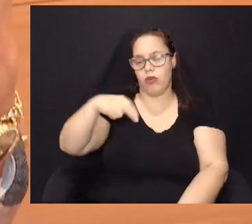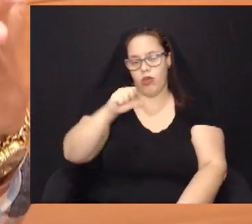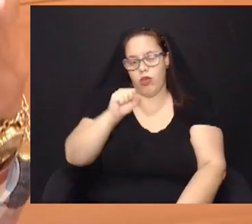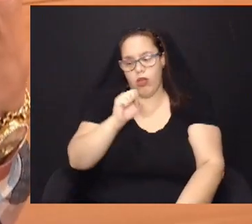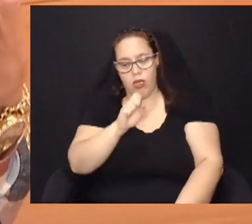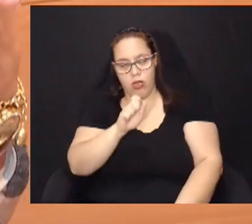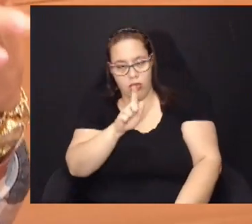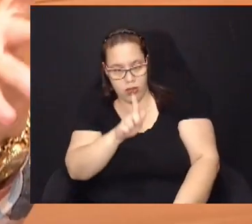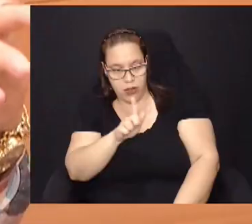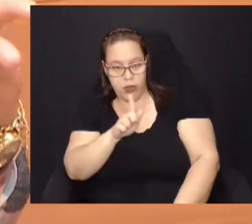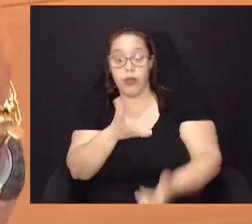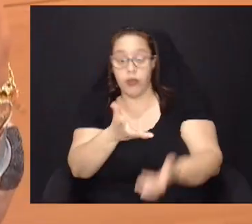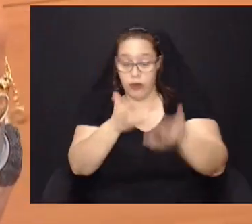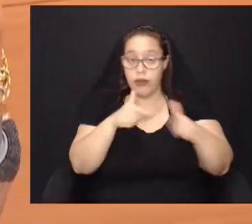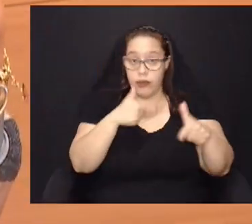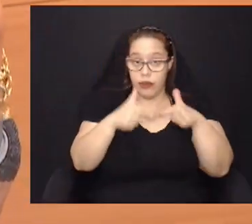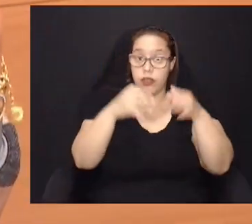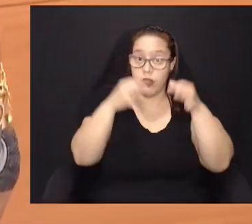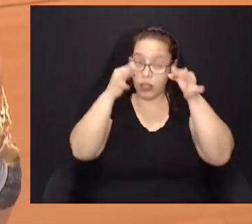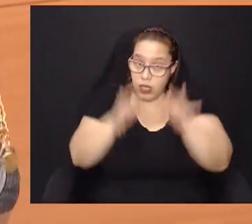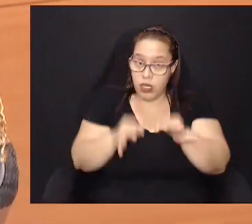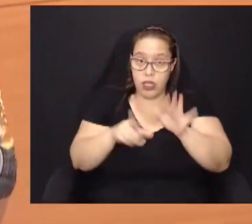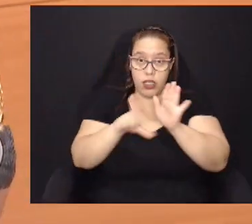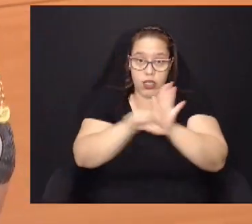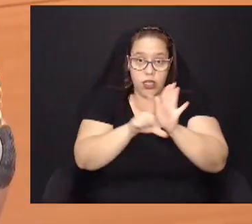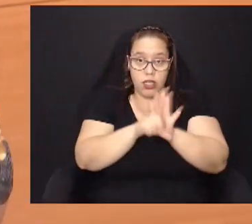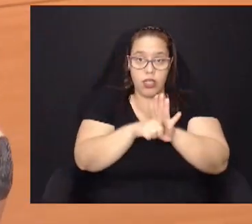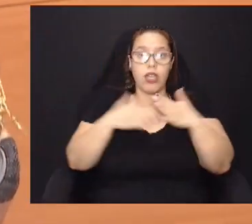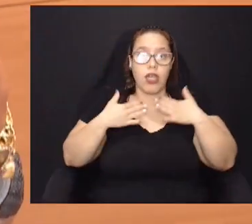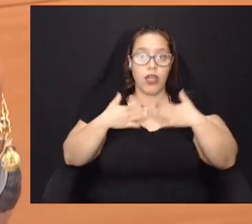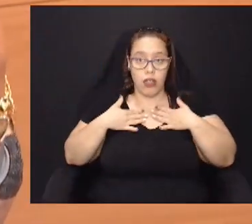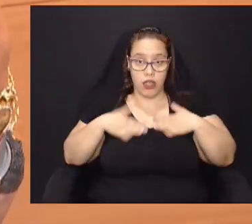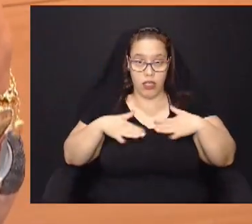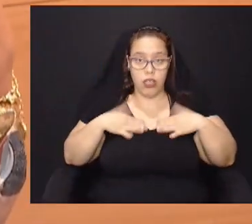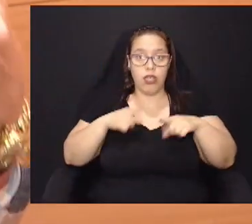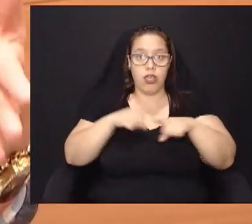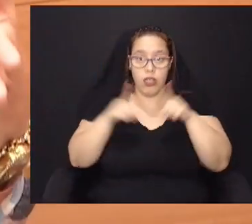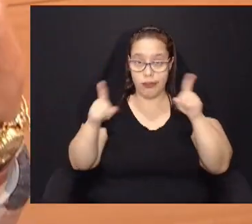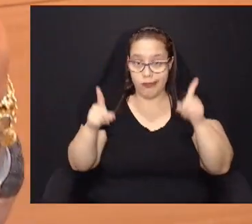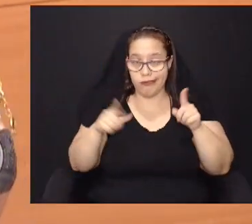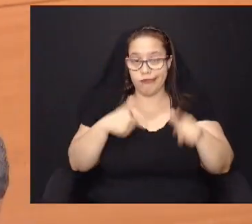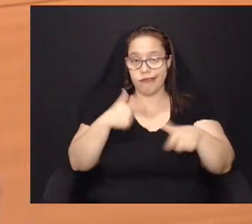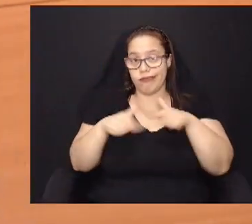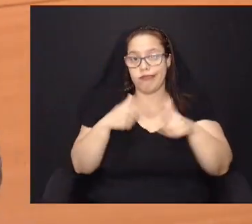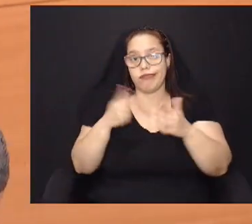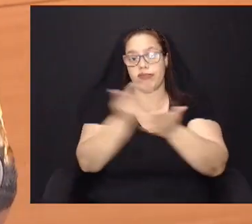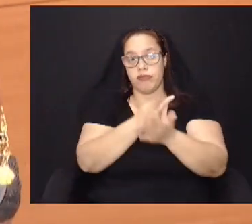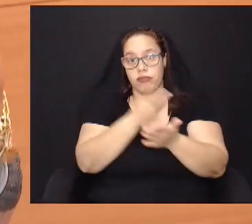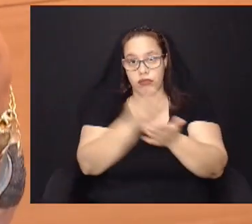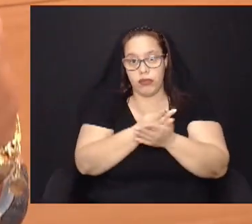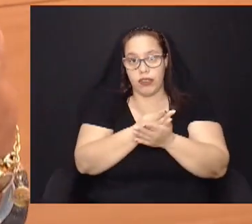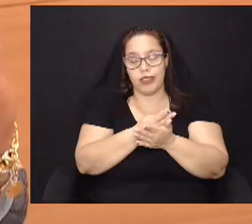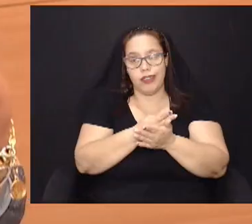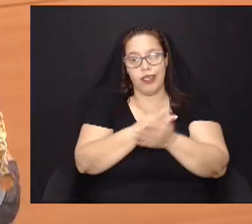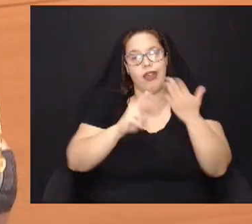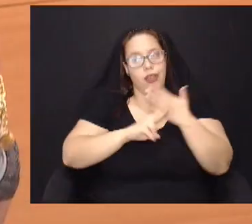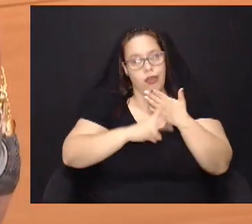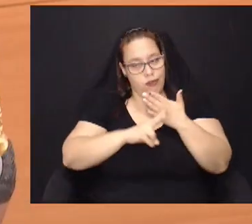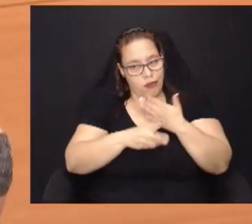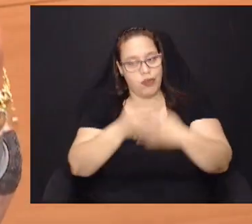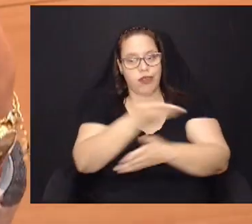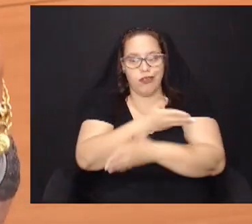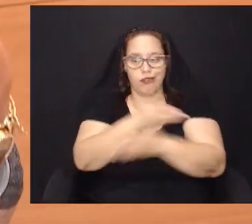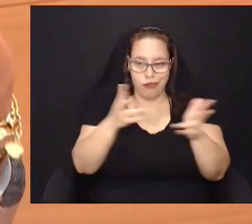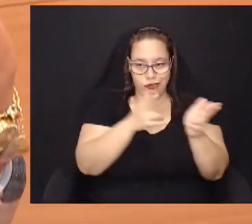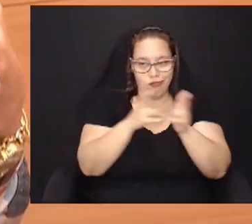quem está querendo trabalhar certo, a legislação está tranquila, mas quem está querendo trabalhar errado e contaminando o segmento de vocês,